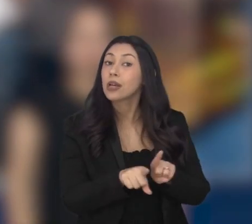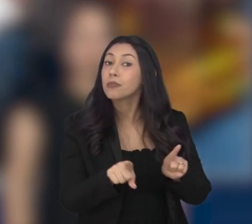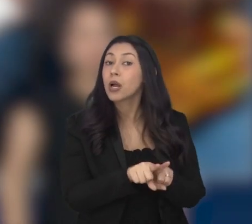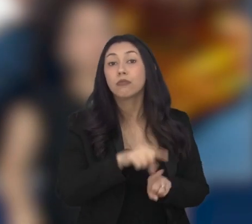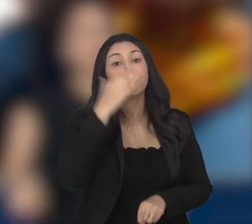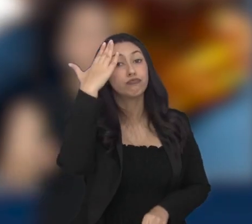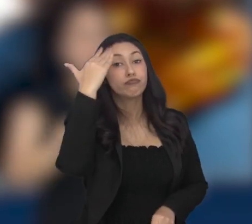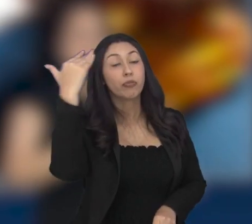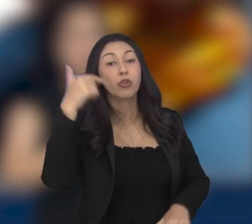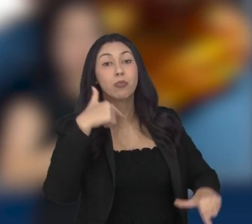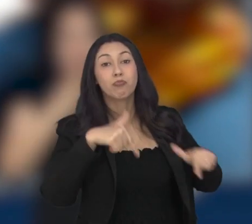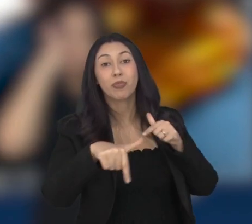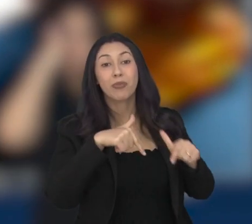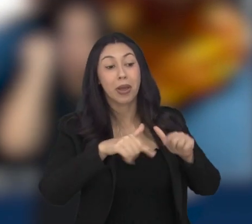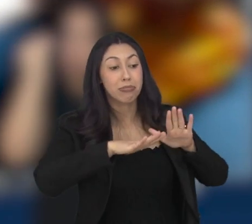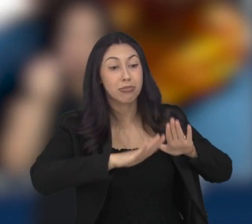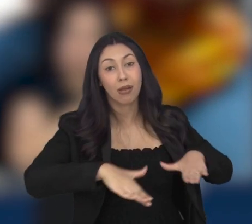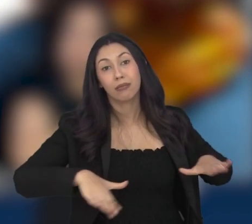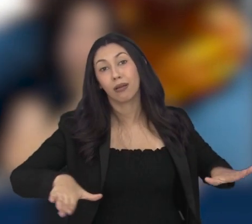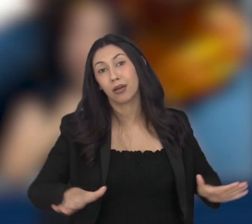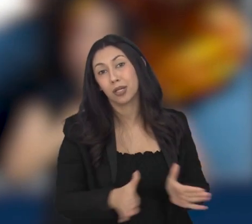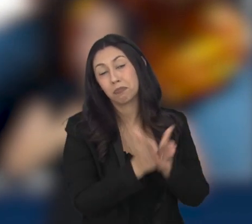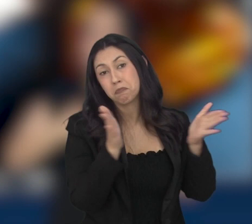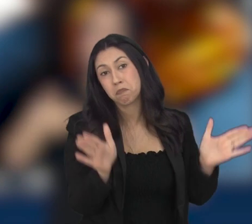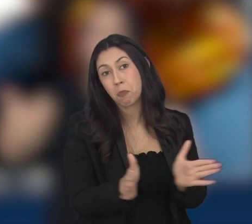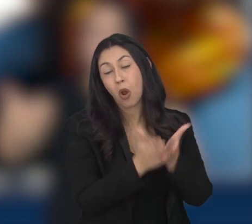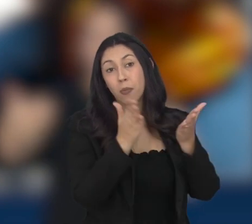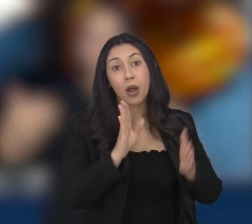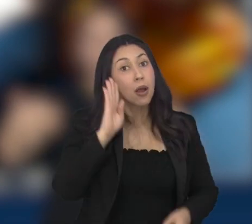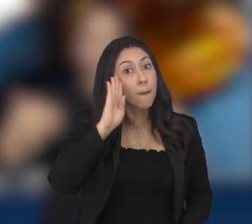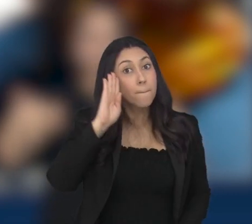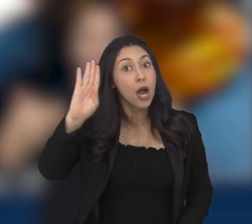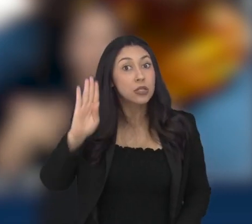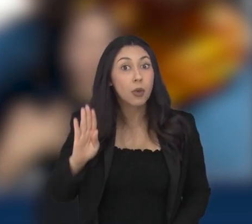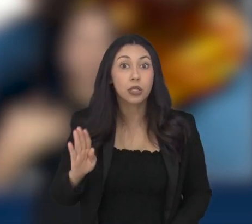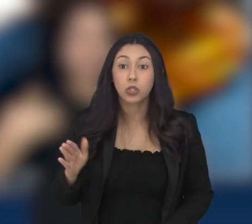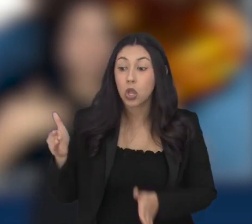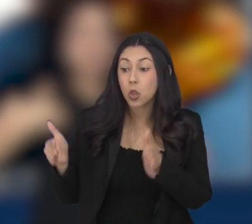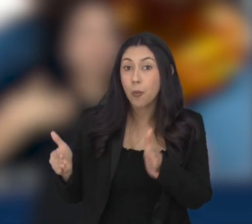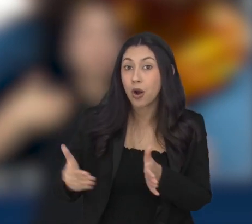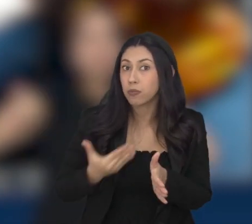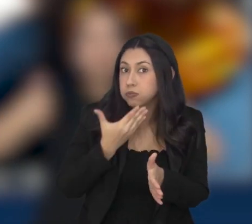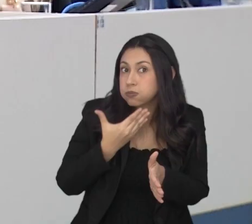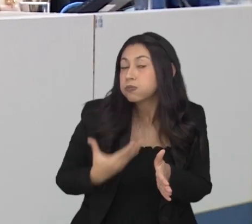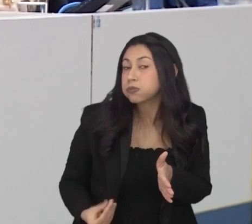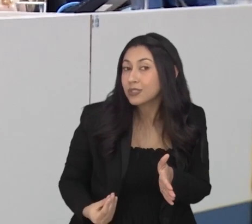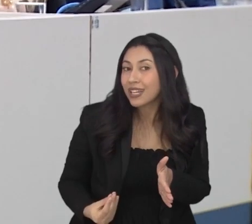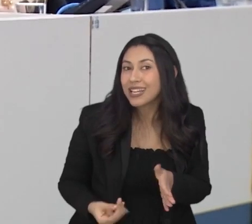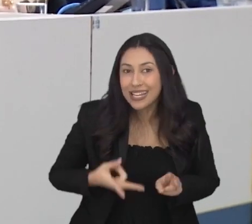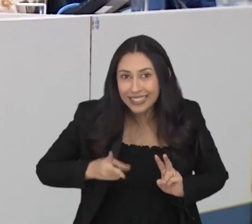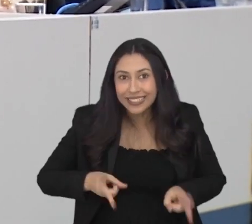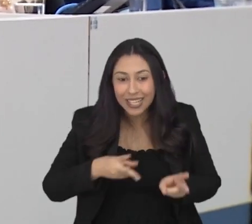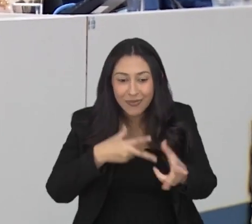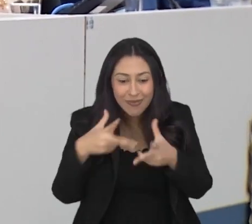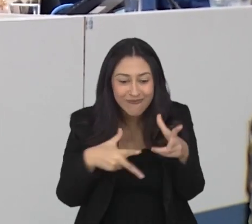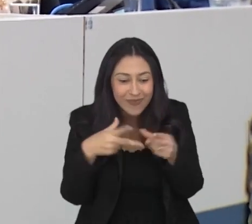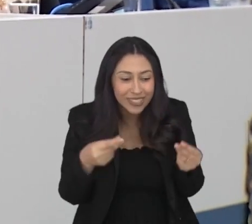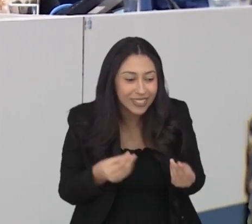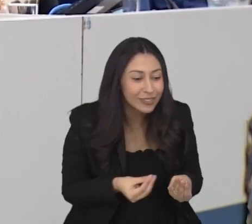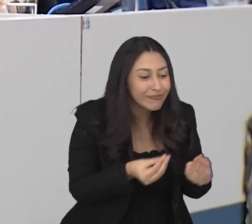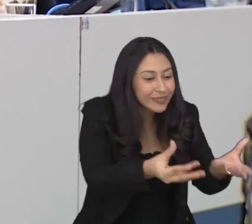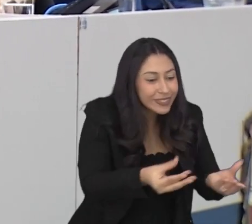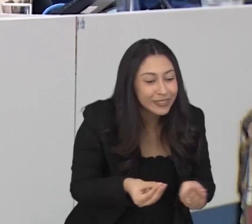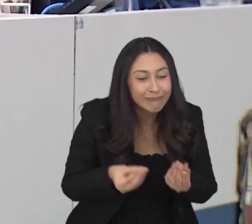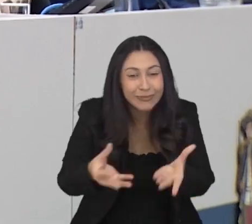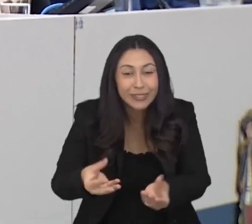restaurante, Edineu também é conhecido pelo trabalho com as crianças carentes, principalmente na época do Natal, quando o empresário dá presentes